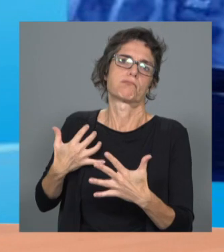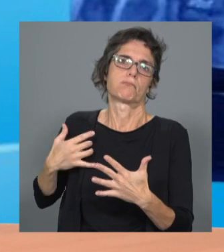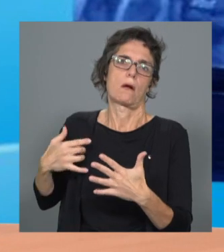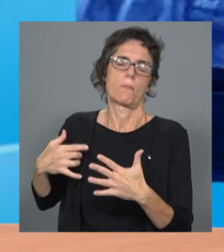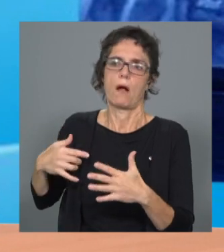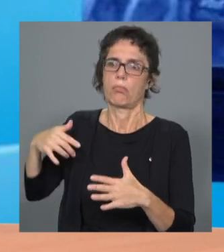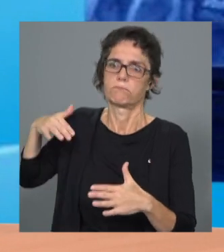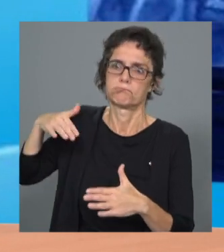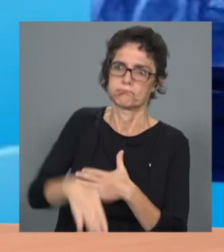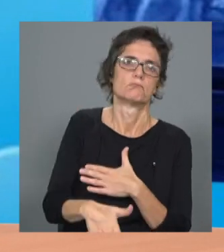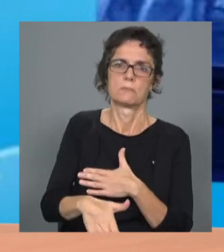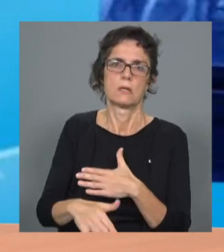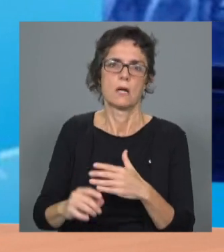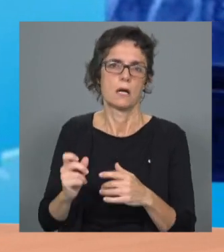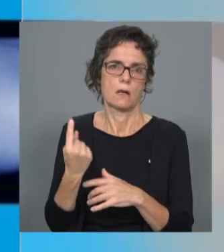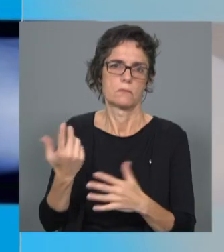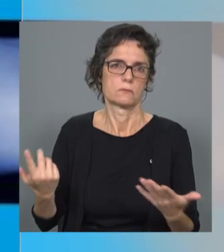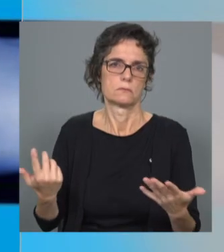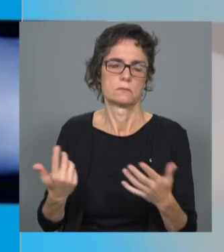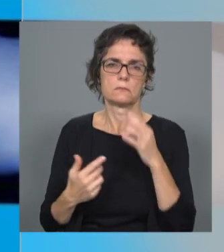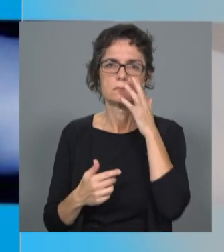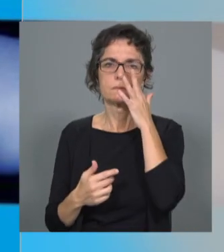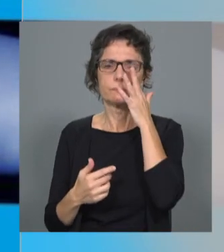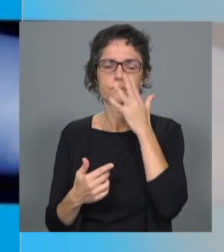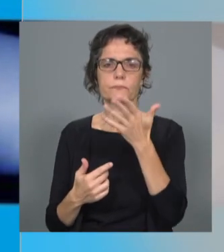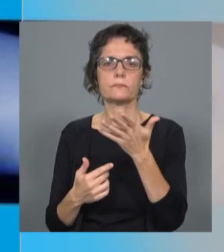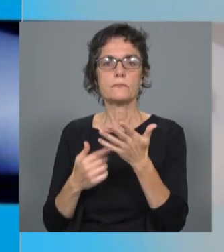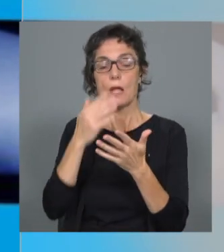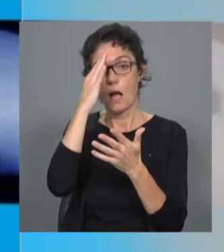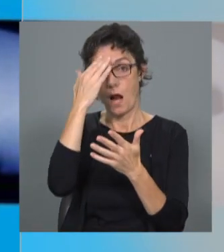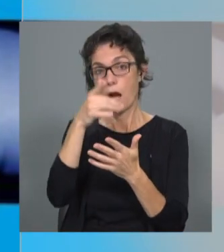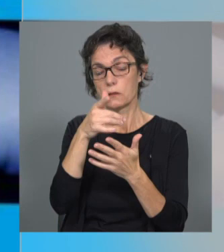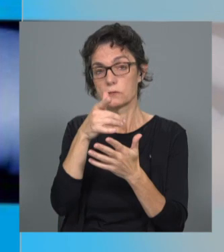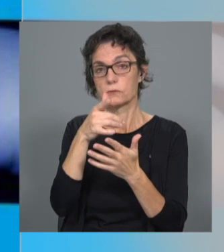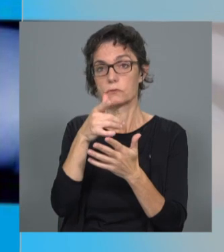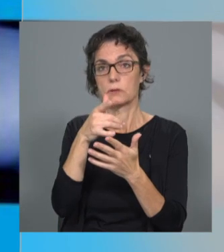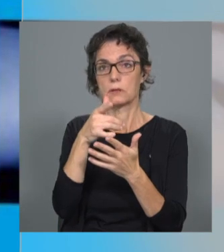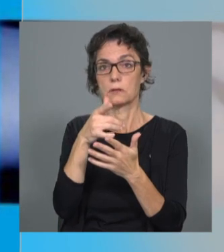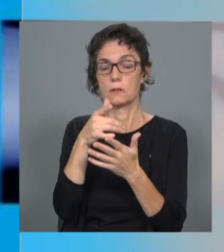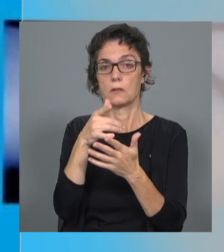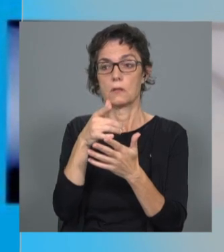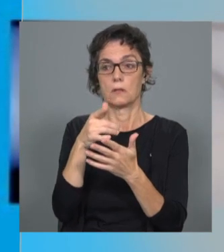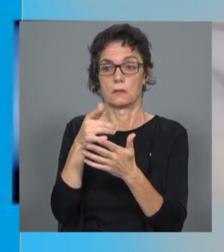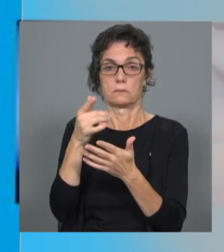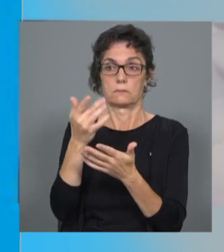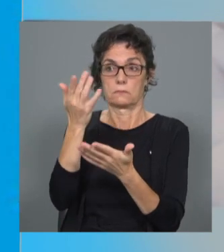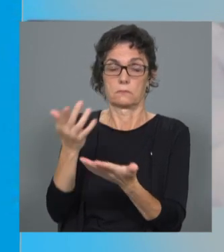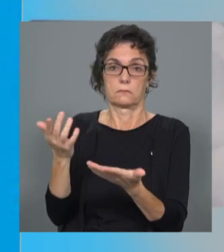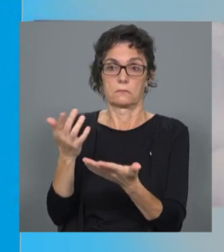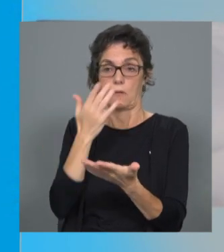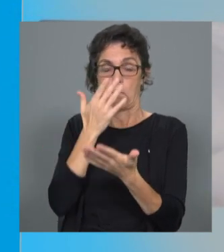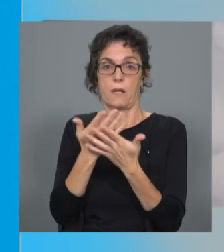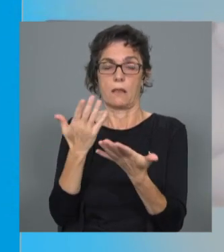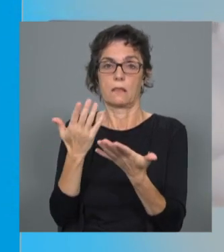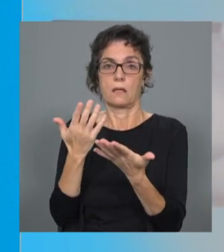vez pior e não conseguiu. E acredito que para si foi alguma situação de impossibilidade de se despedir do seu